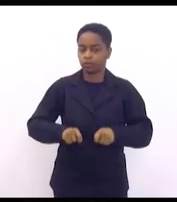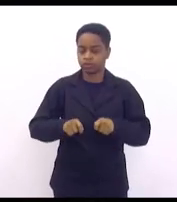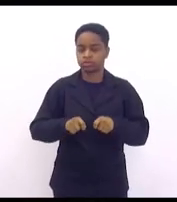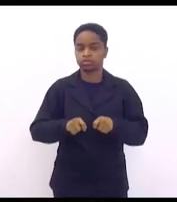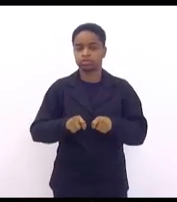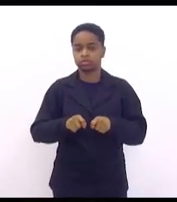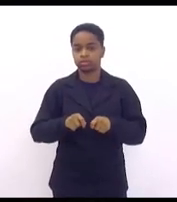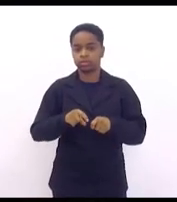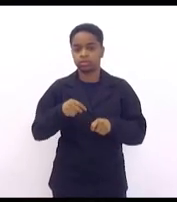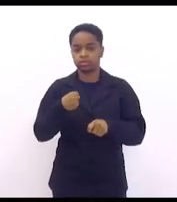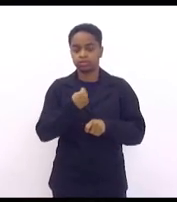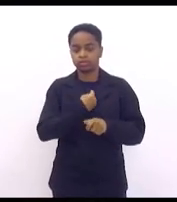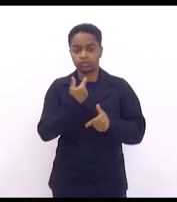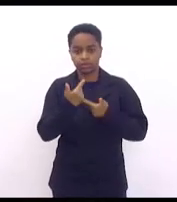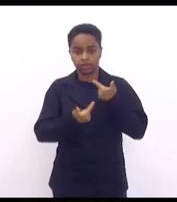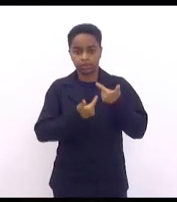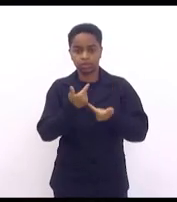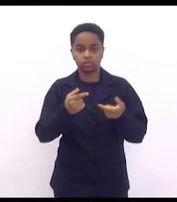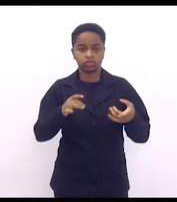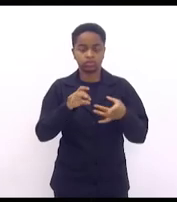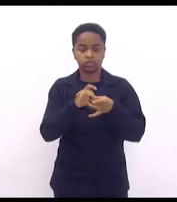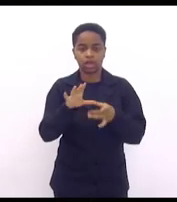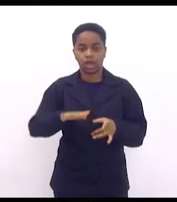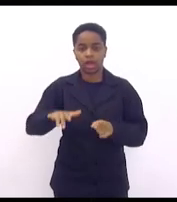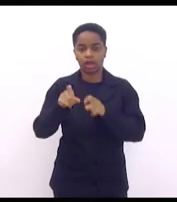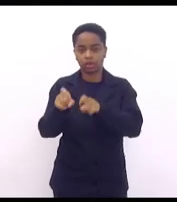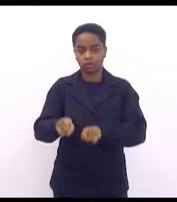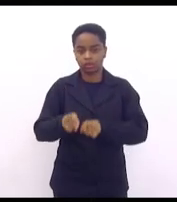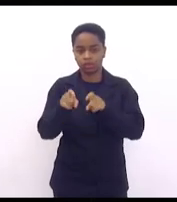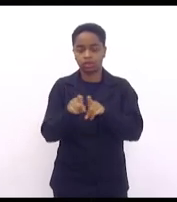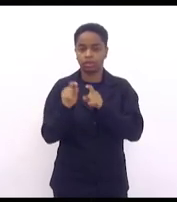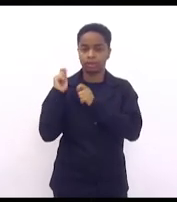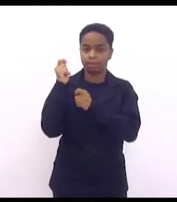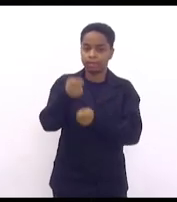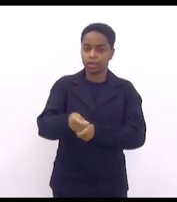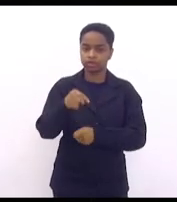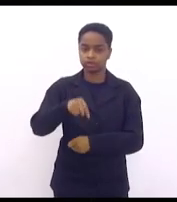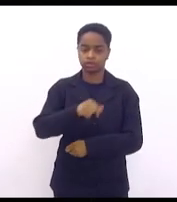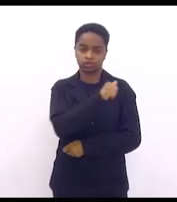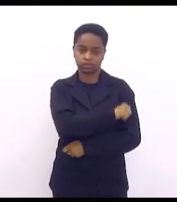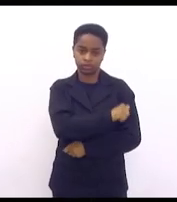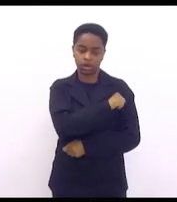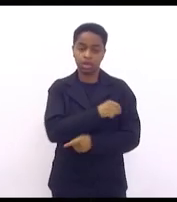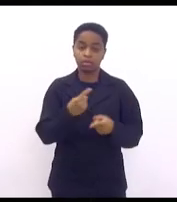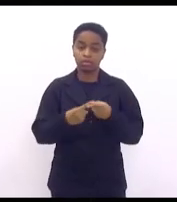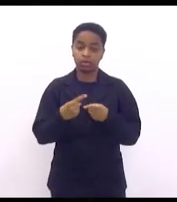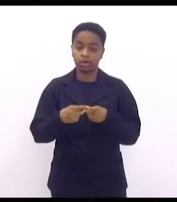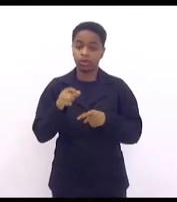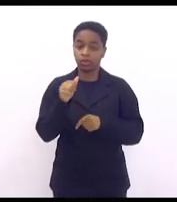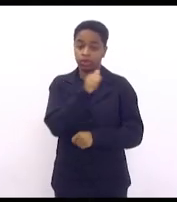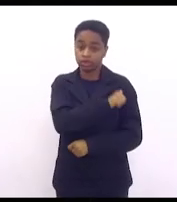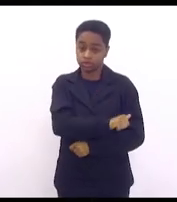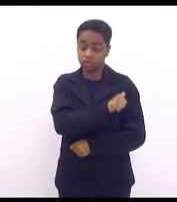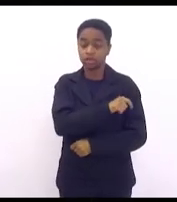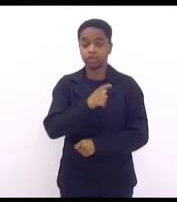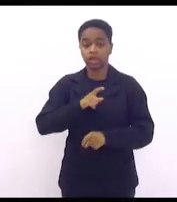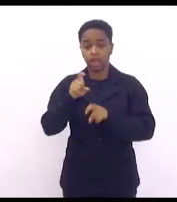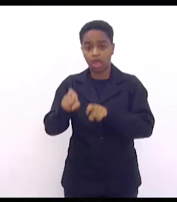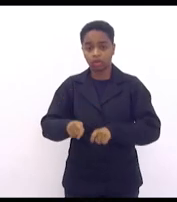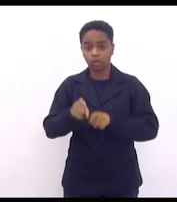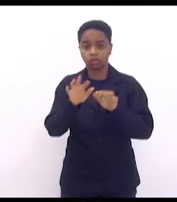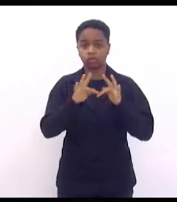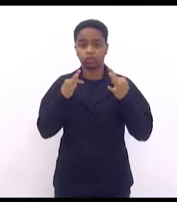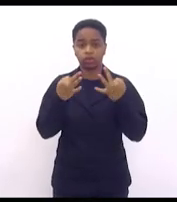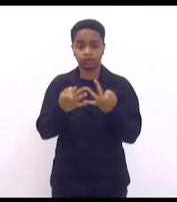gente trabalhe com um complexo de agricultura e pesca no Estado do Rio de Janeiro. O Estado do Rio de Janeiro tem uma agricultura